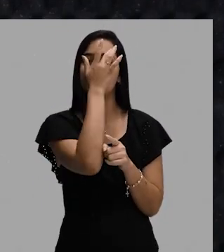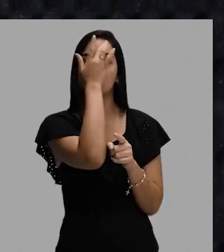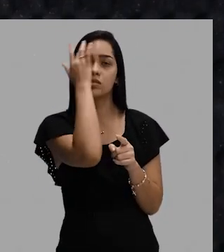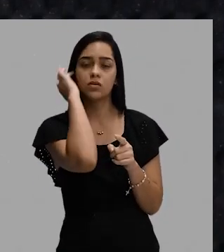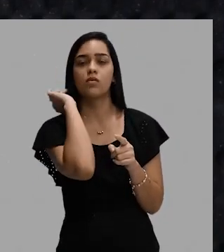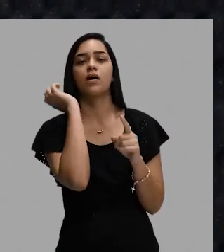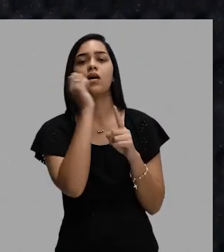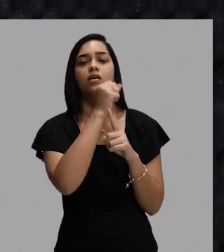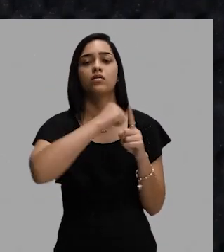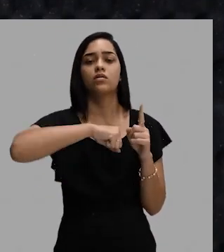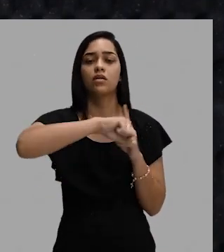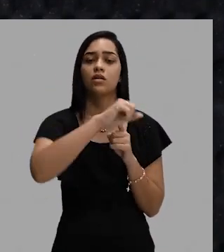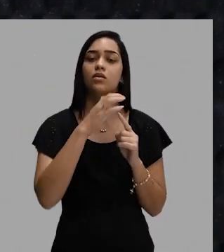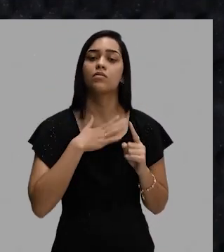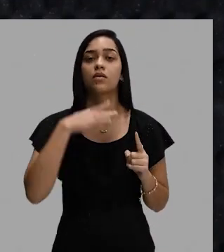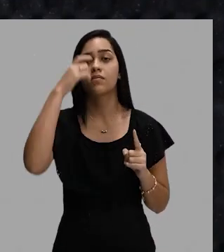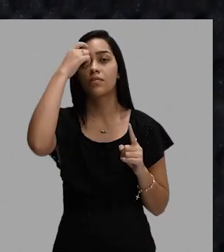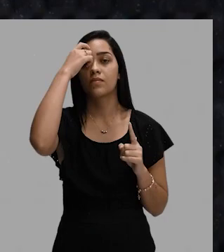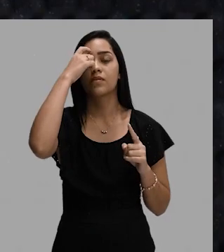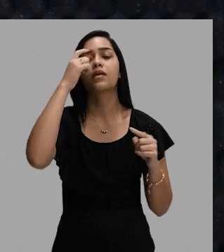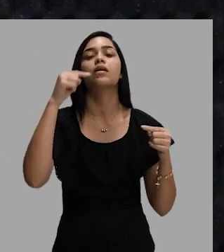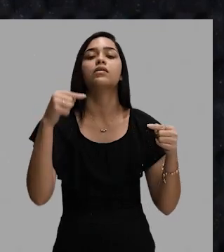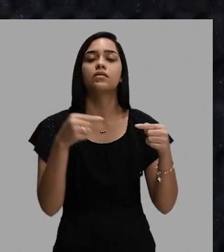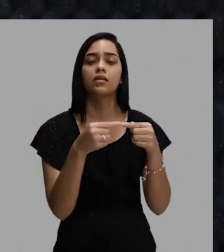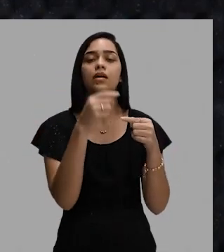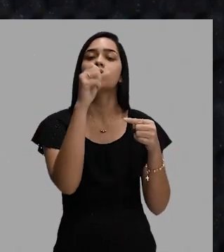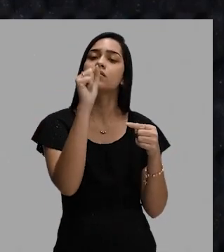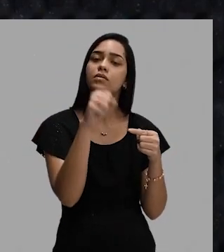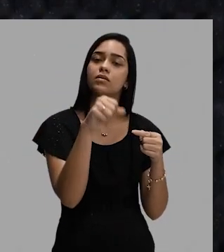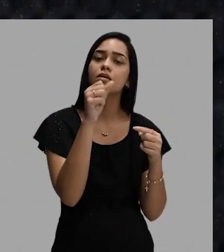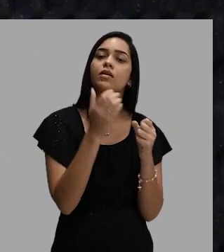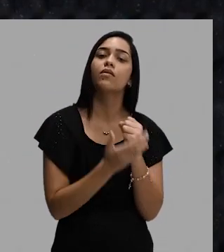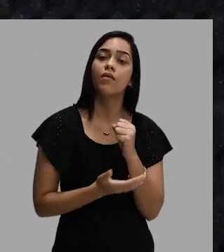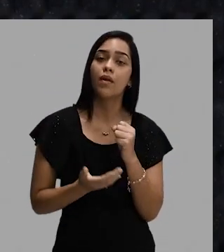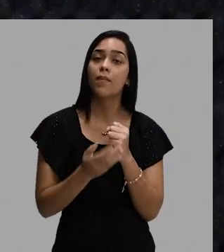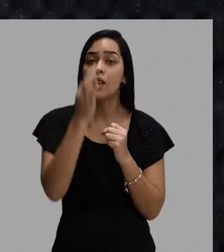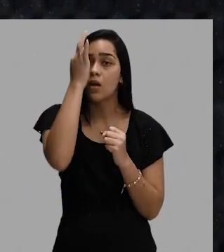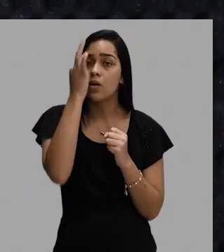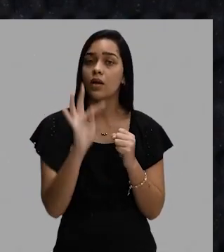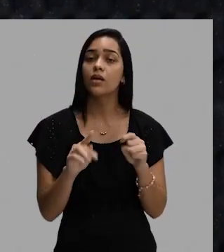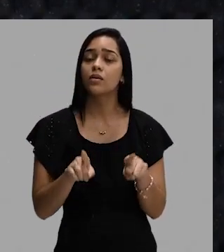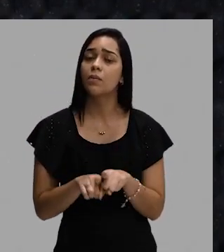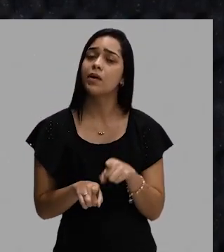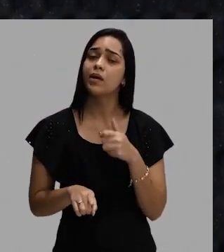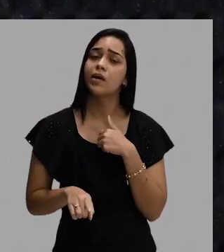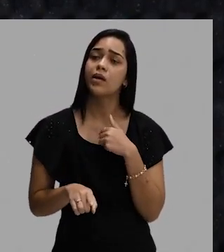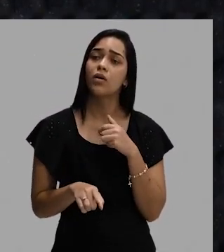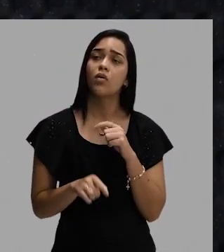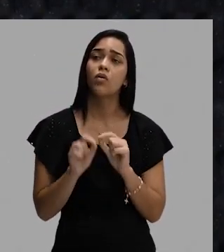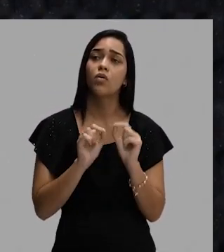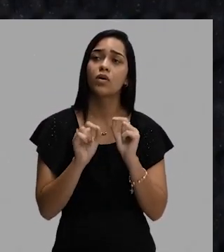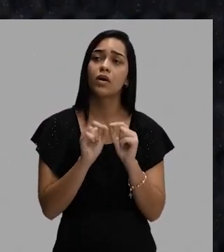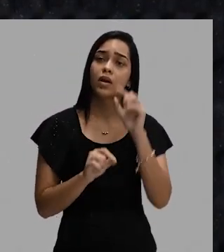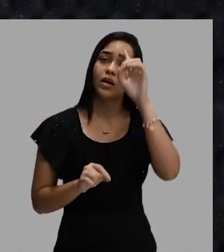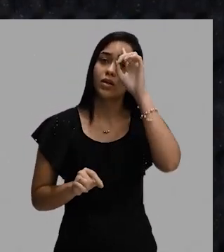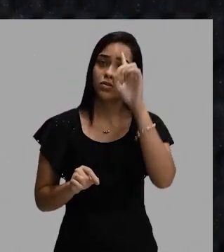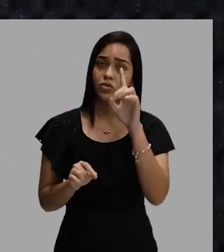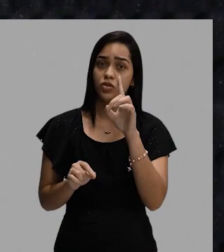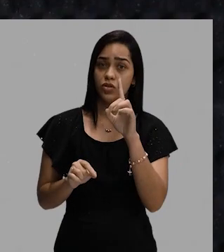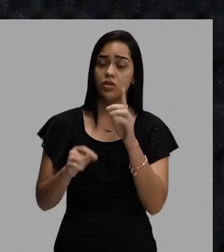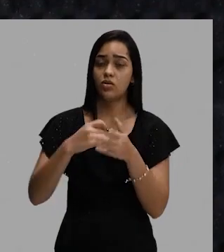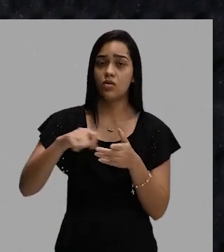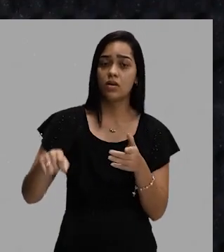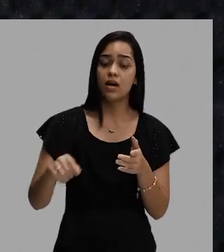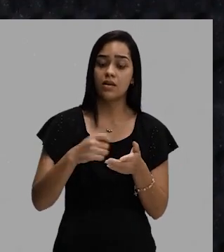a sociedade, que a minha ideia tem fundamento, e eu vou datar e assinar. Essa é